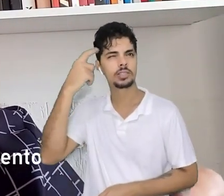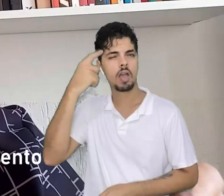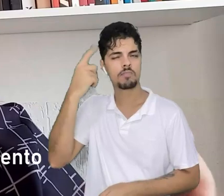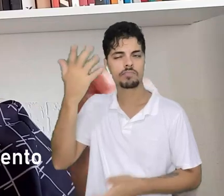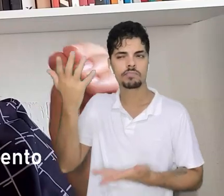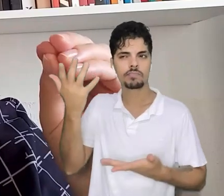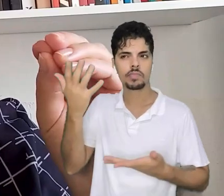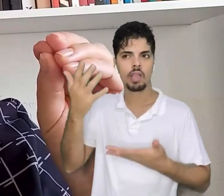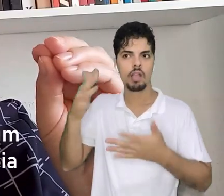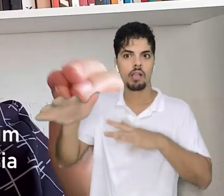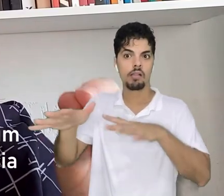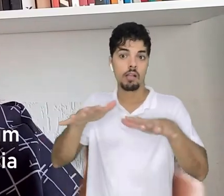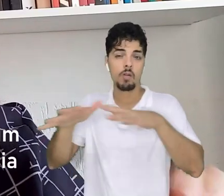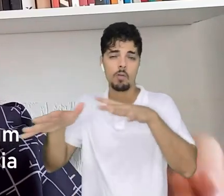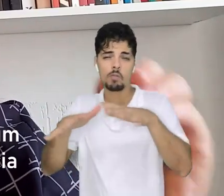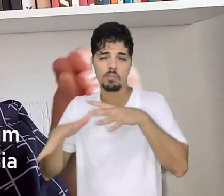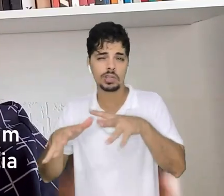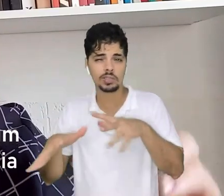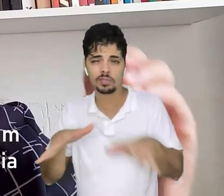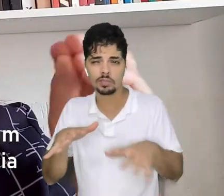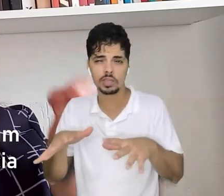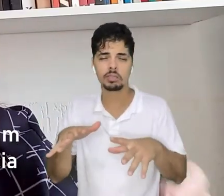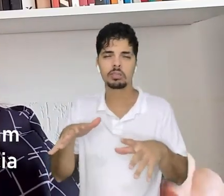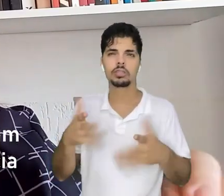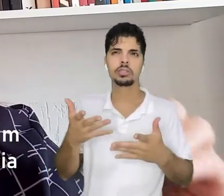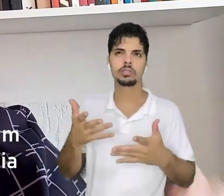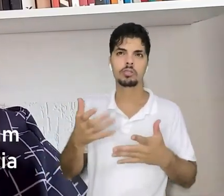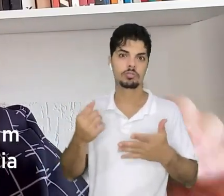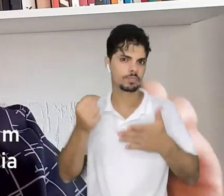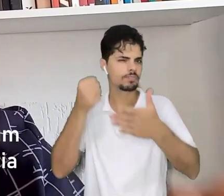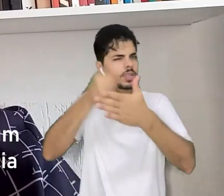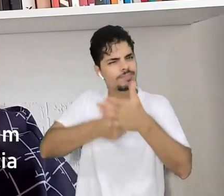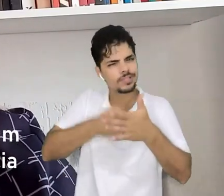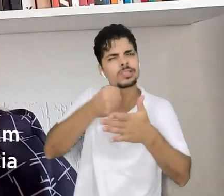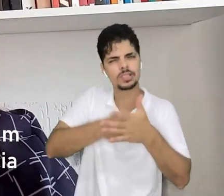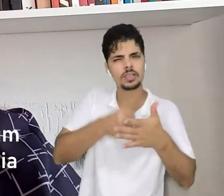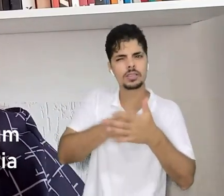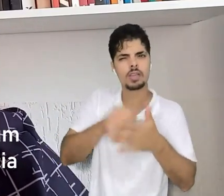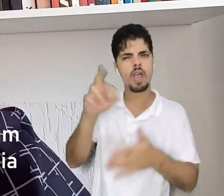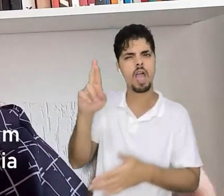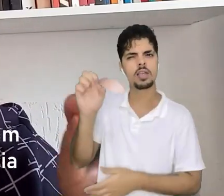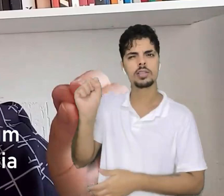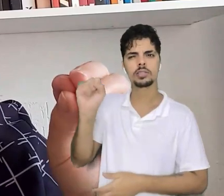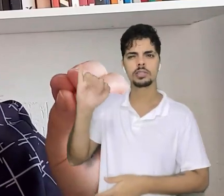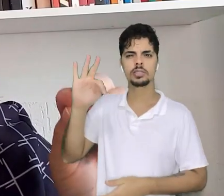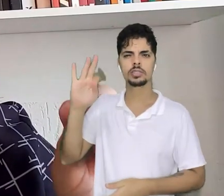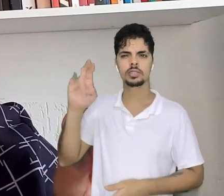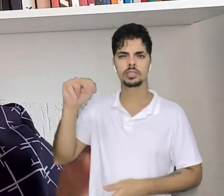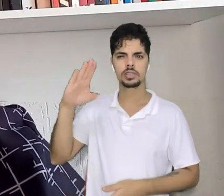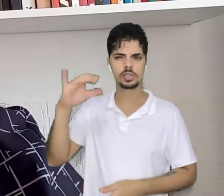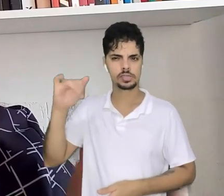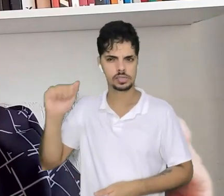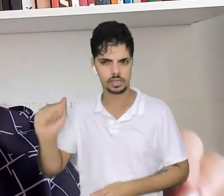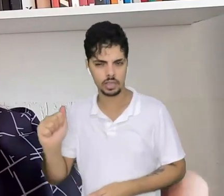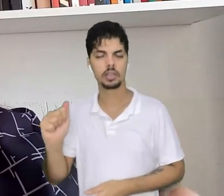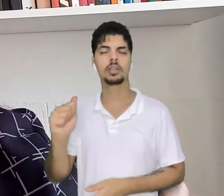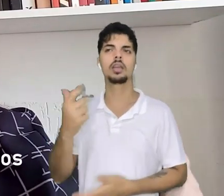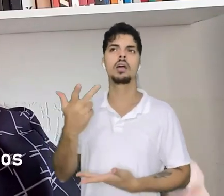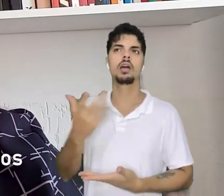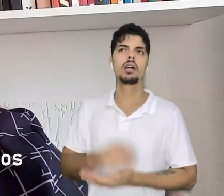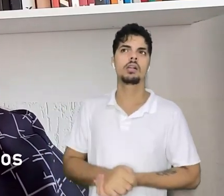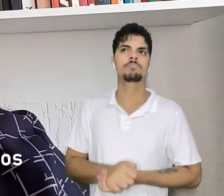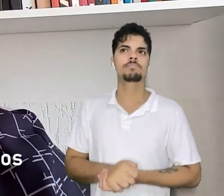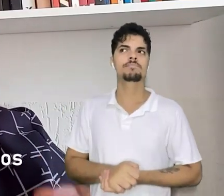movimento esse movimento como um movimento de resistência né que esse